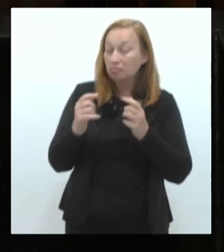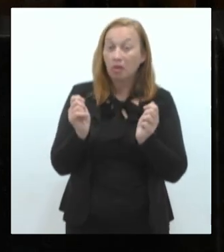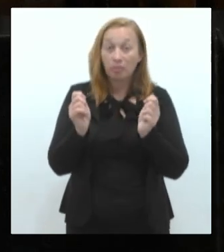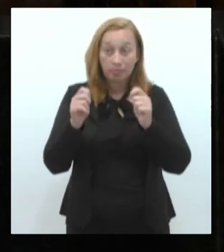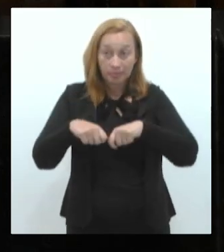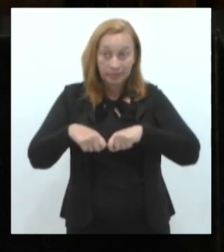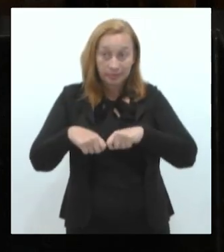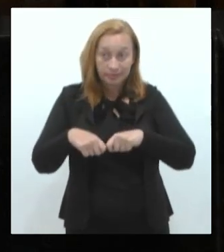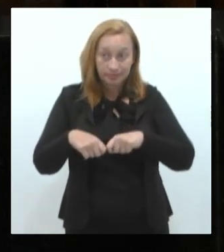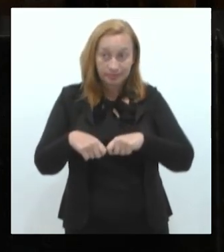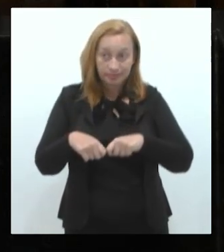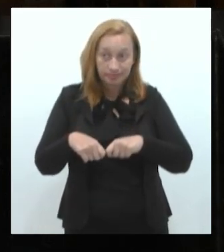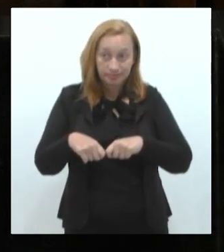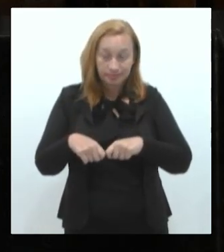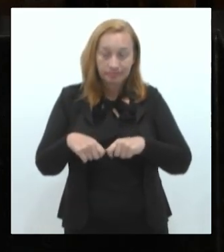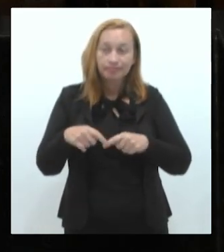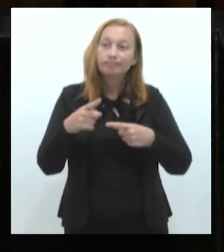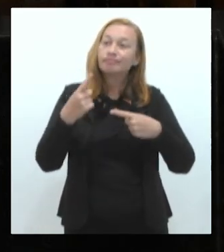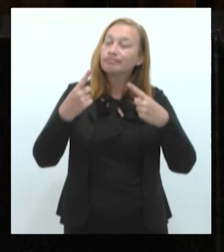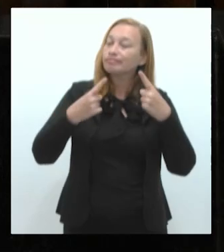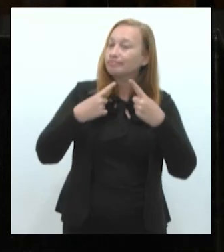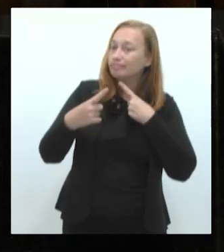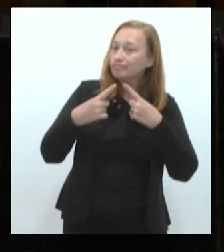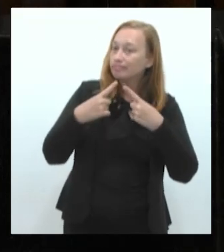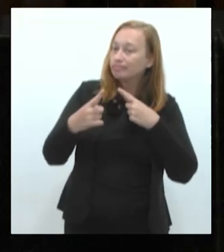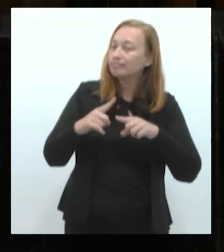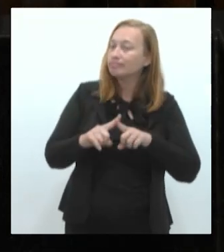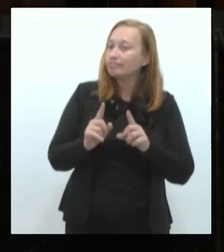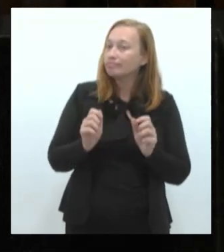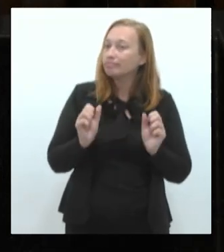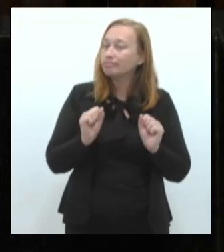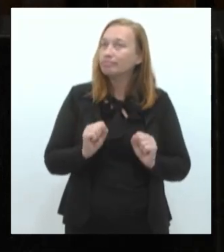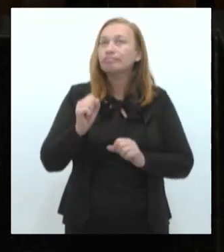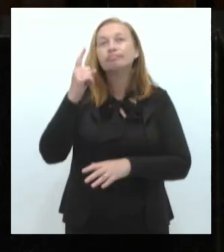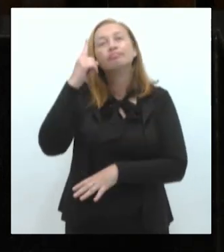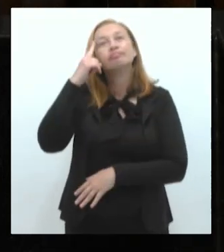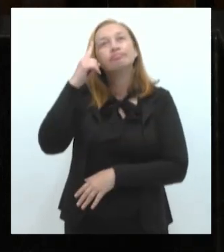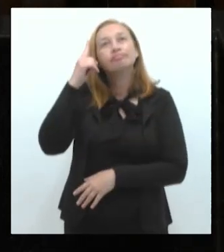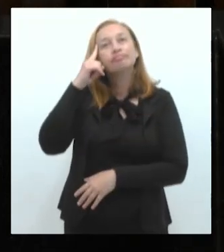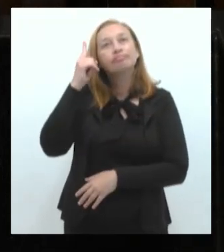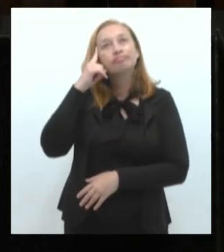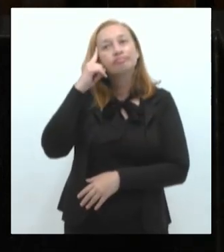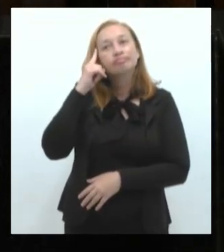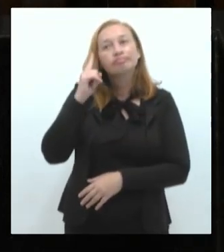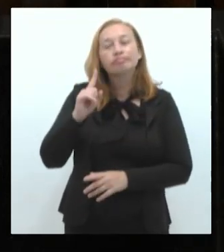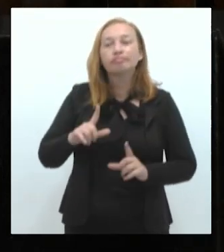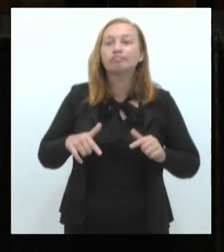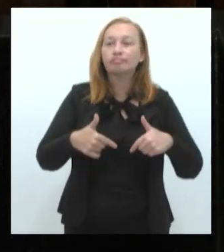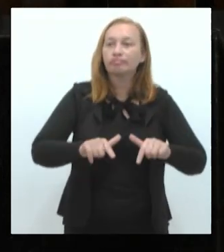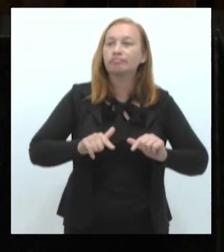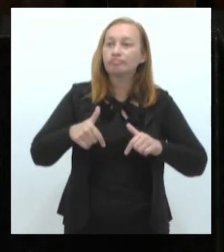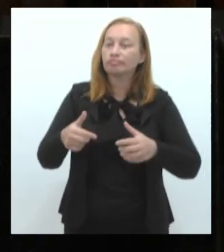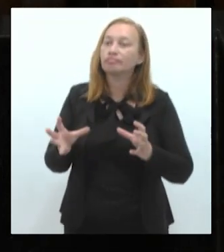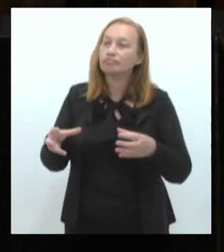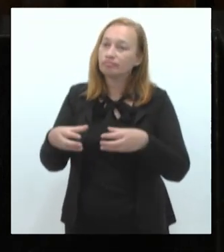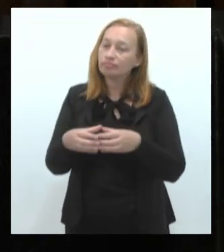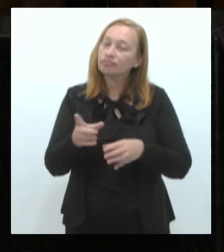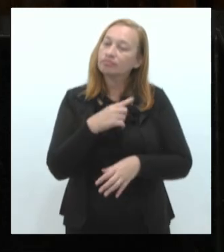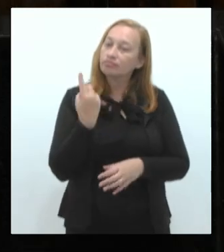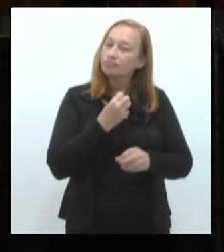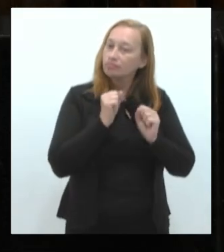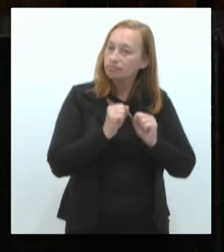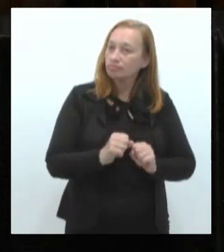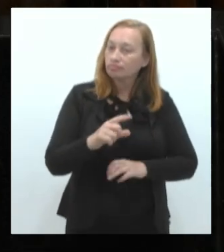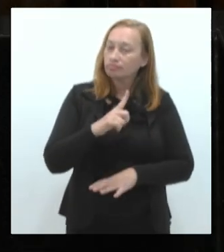possível diálogo, mas também de nós podermos pensar algumas ações em conjunto que nós podemos